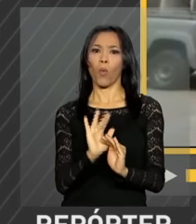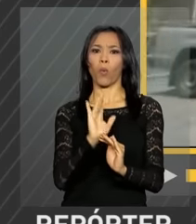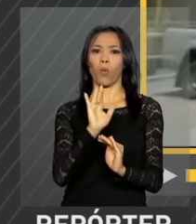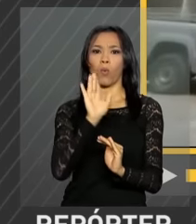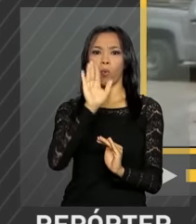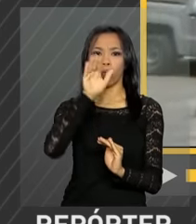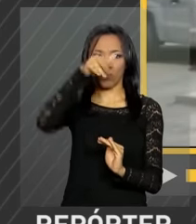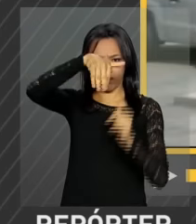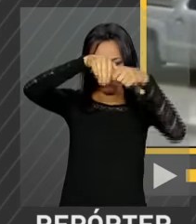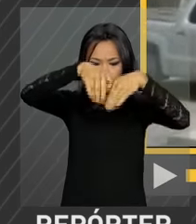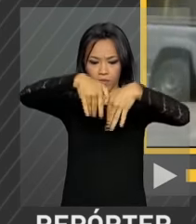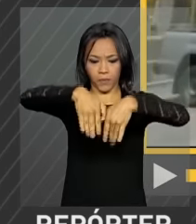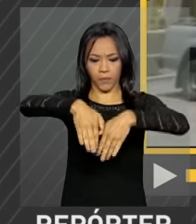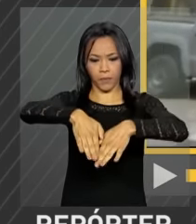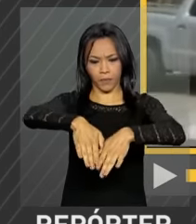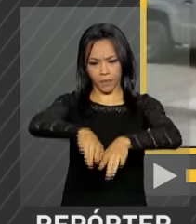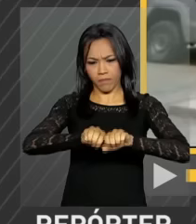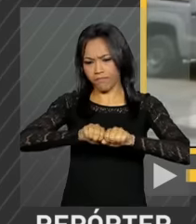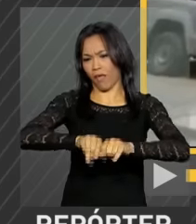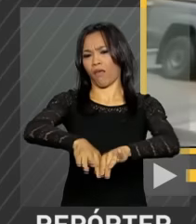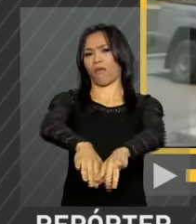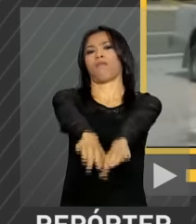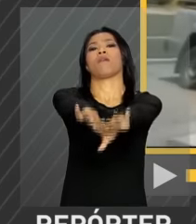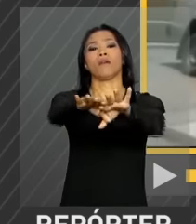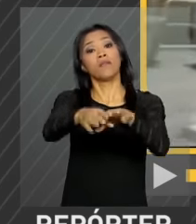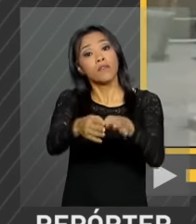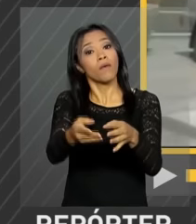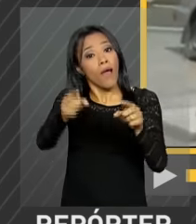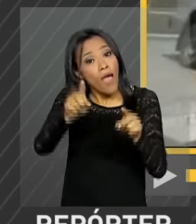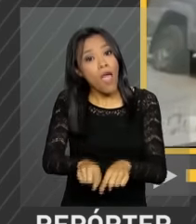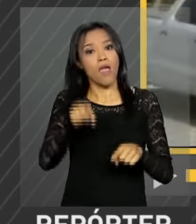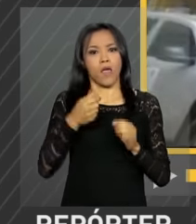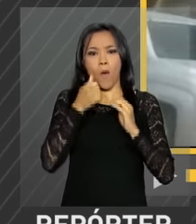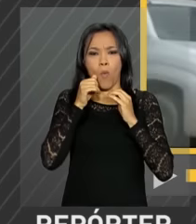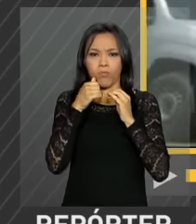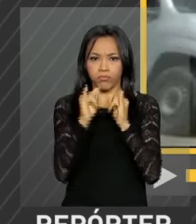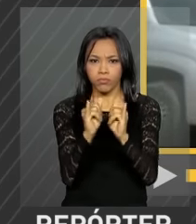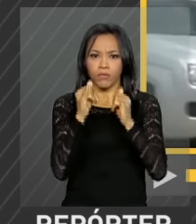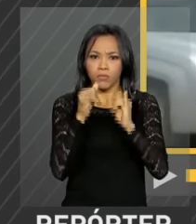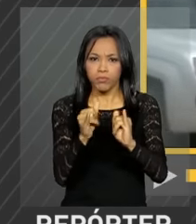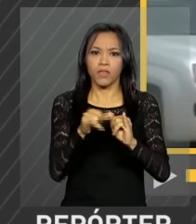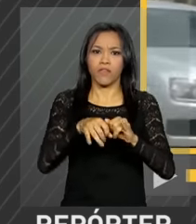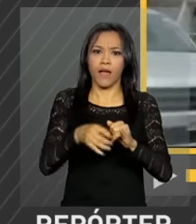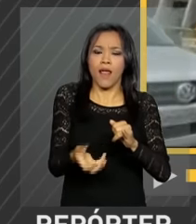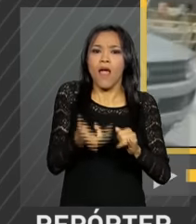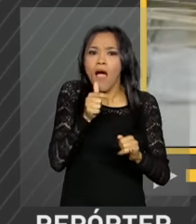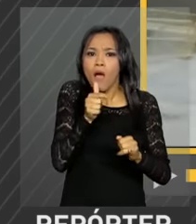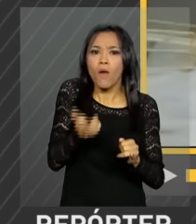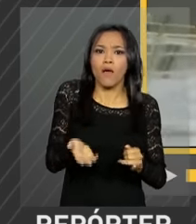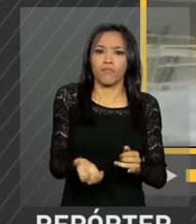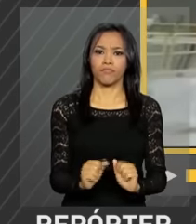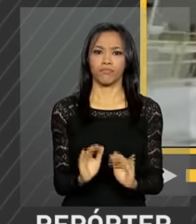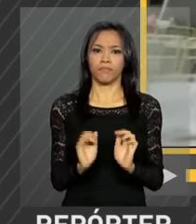quarta estação elevatória em Custódia, também em Pernambuco. Então, esse motor é que vai elevar a água, né,